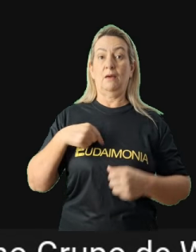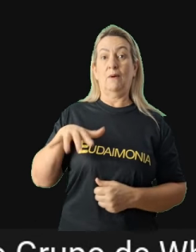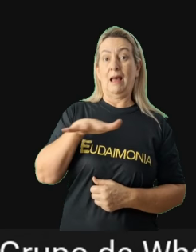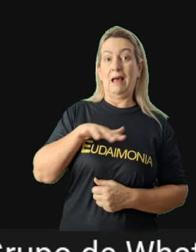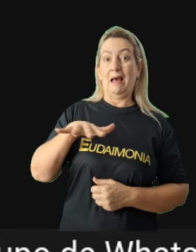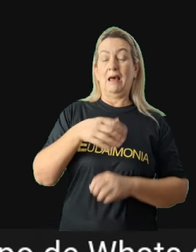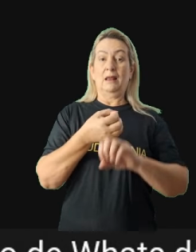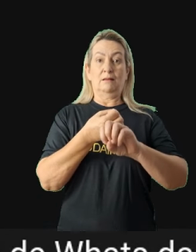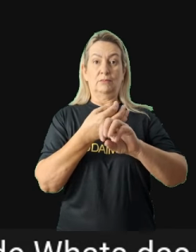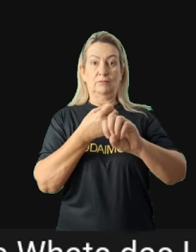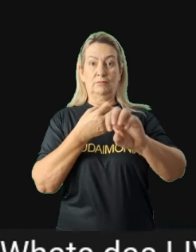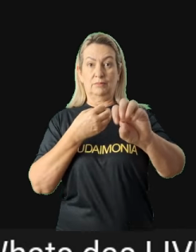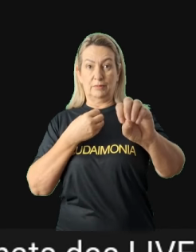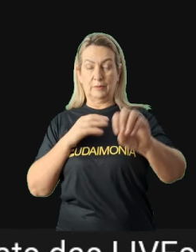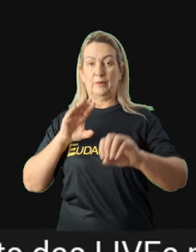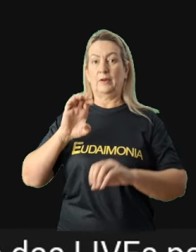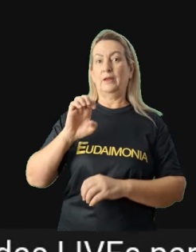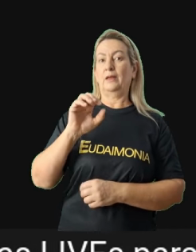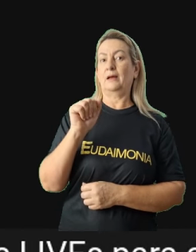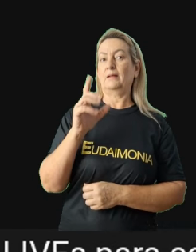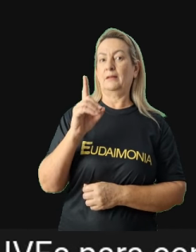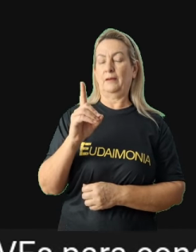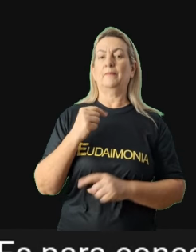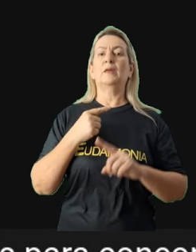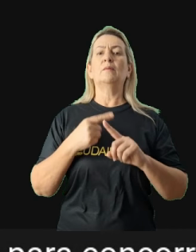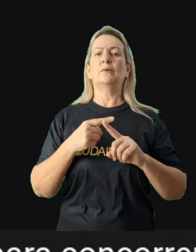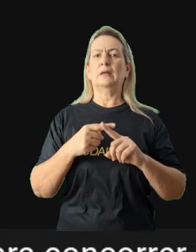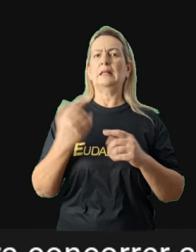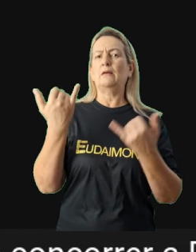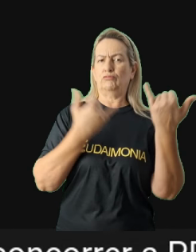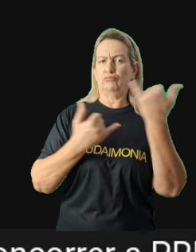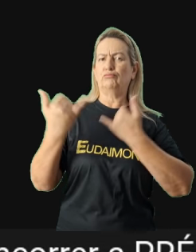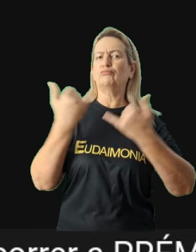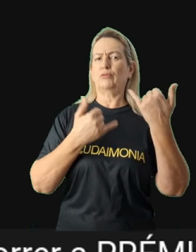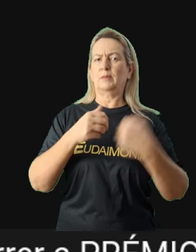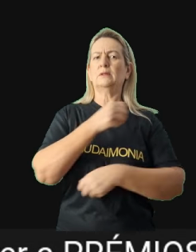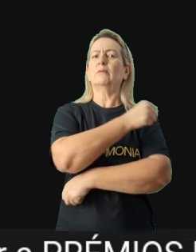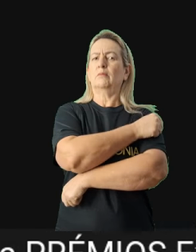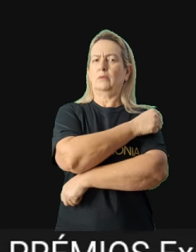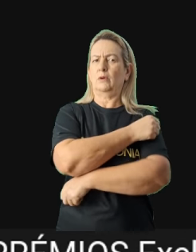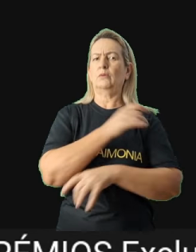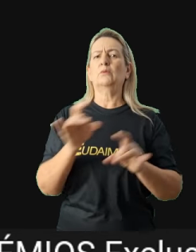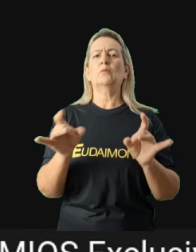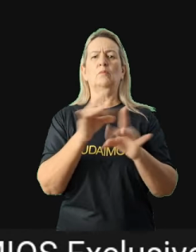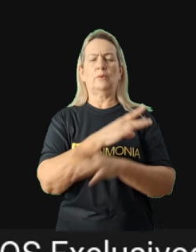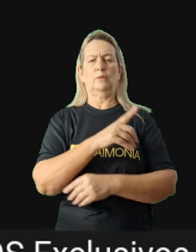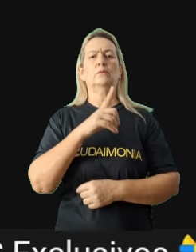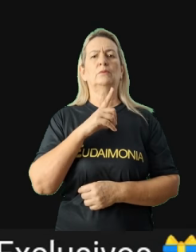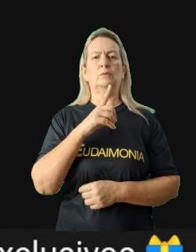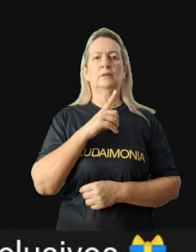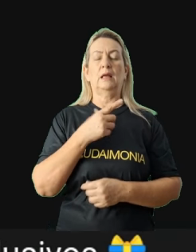mundo do EAD, então quando você fala em EAD, você já tem bastante informação sobre esse aluno. E